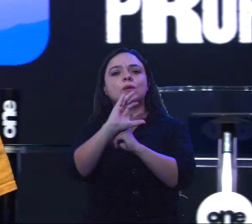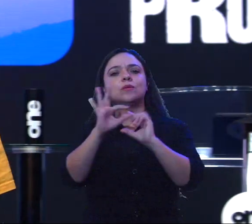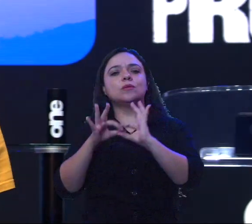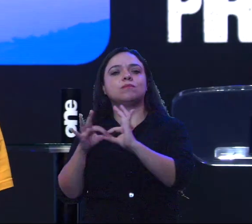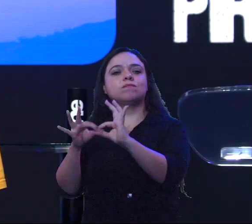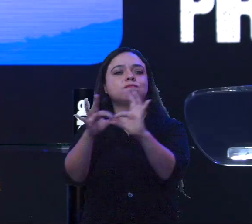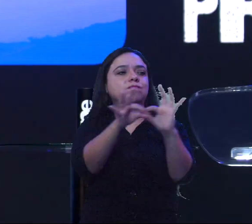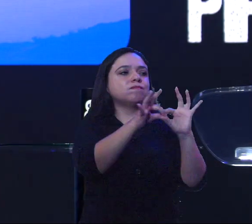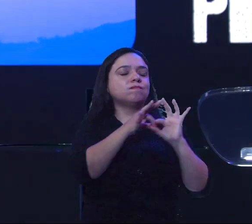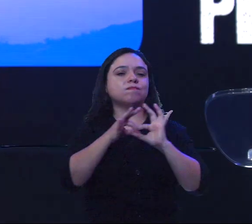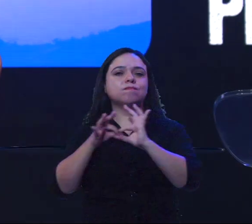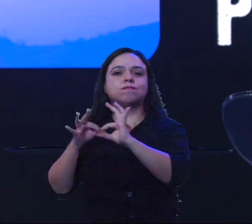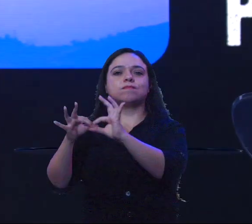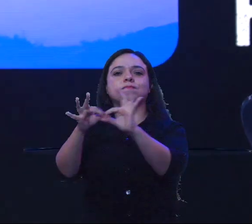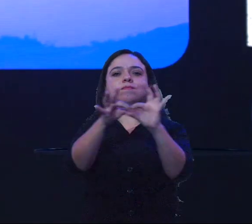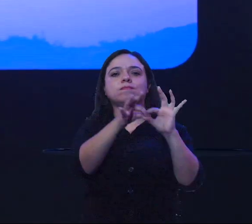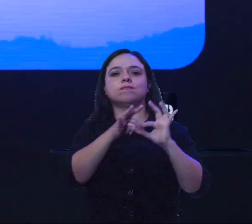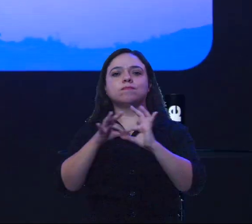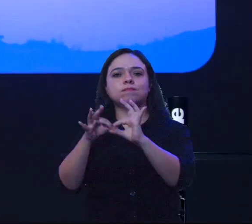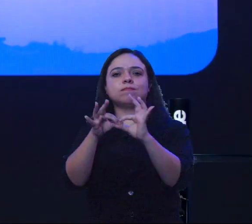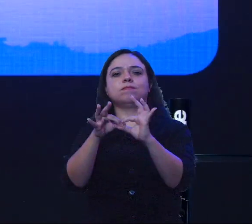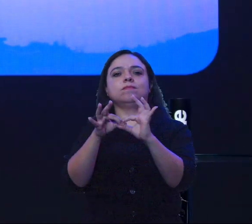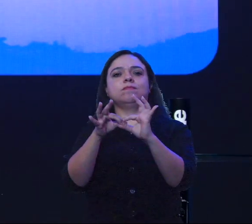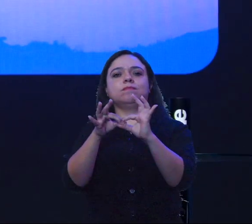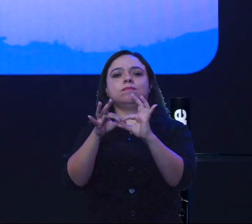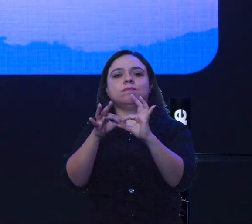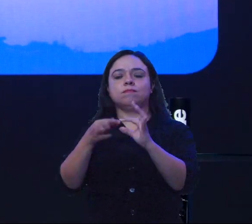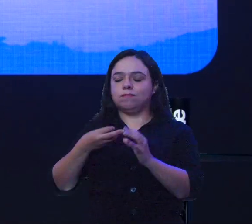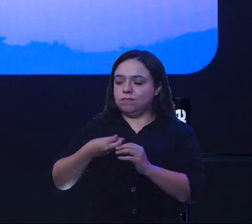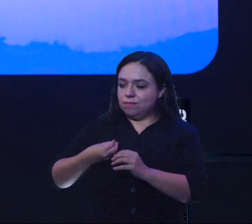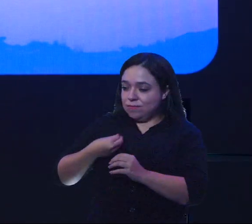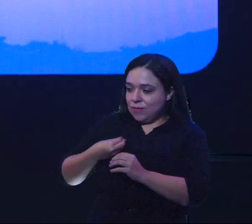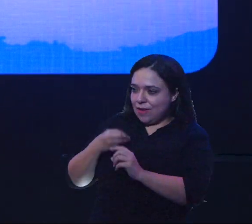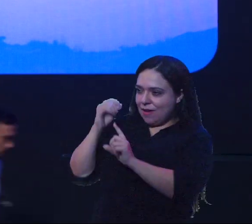unidade. Mas eles nunca ouviram falar sobre Semana de Avivamento.